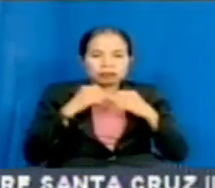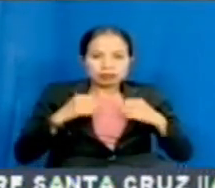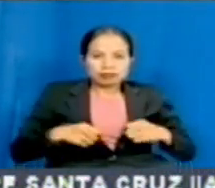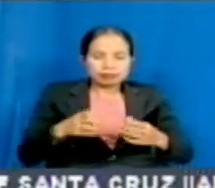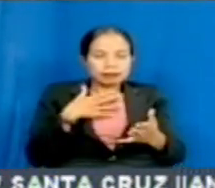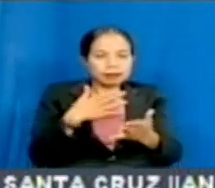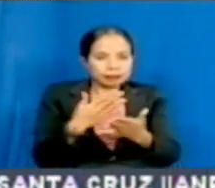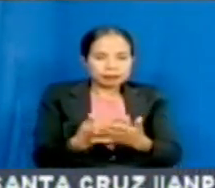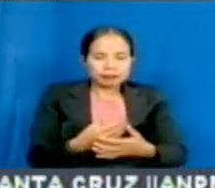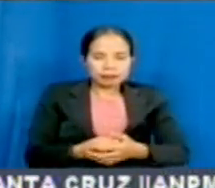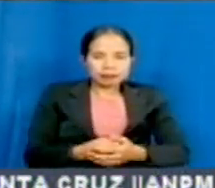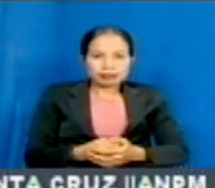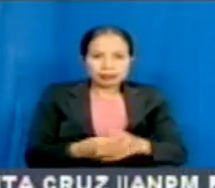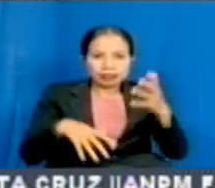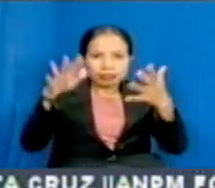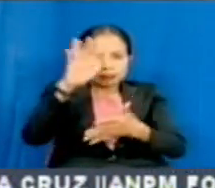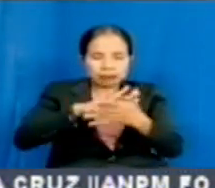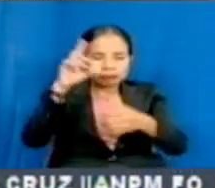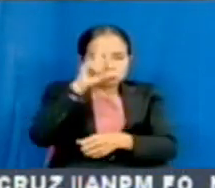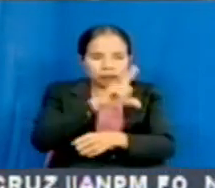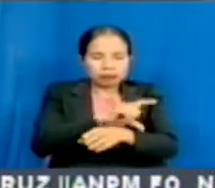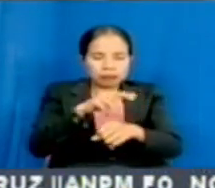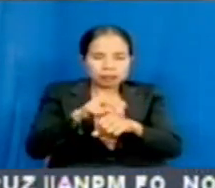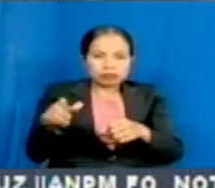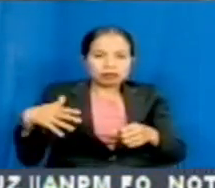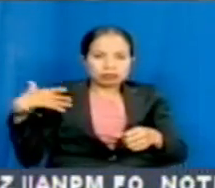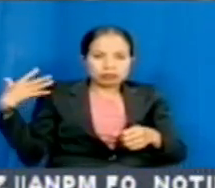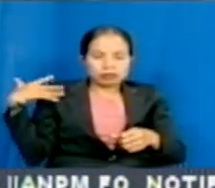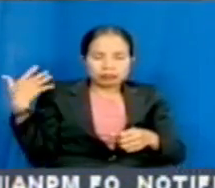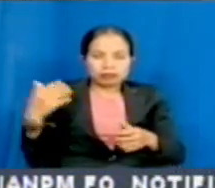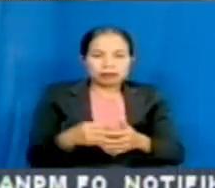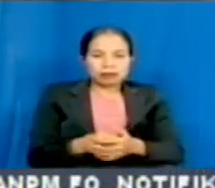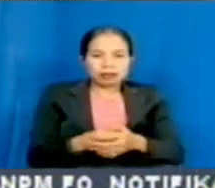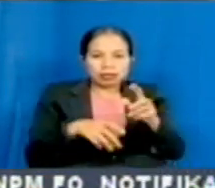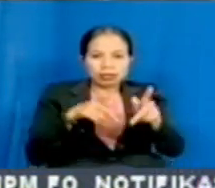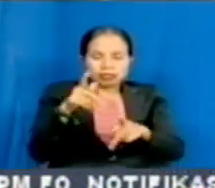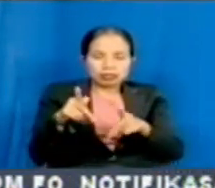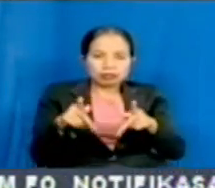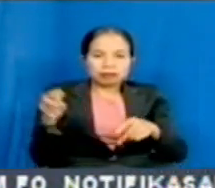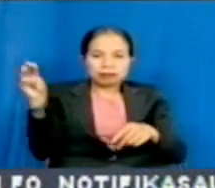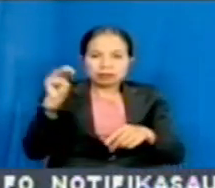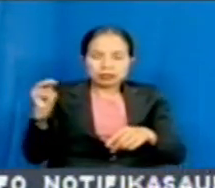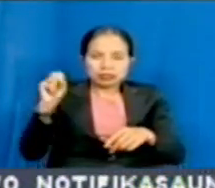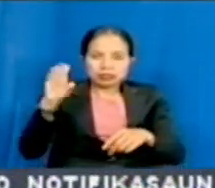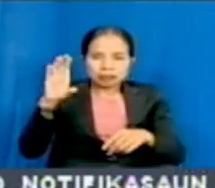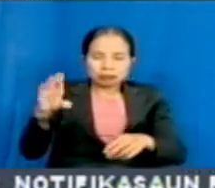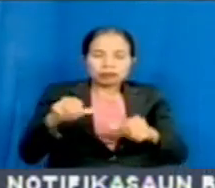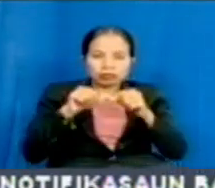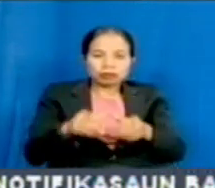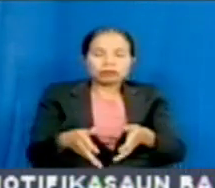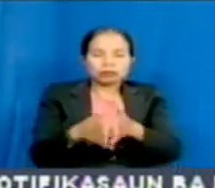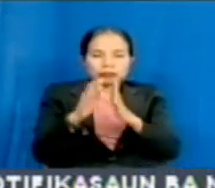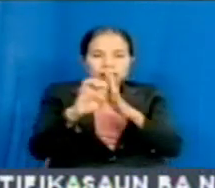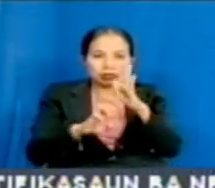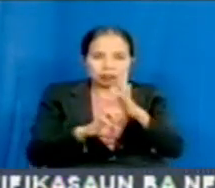saudável. Iha celebração Lorong Nacional de Juventude Nia. Autor Massacre Santa Cruz, continua russo